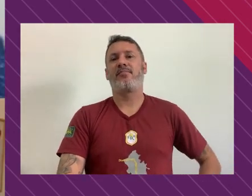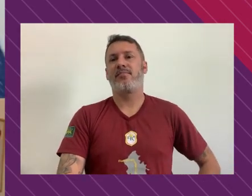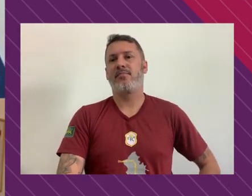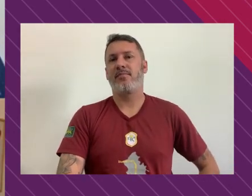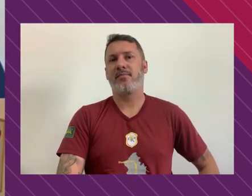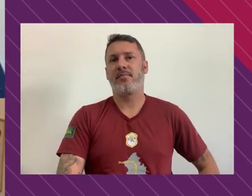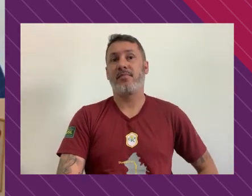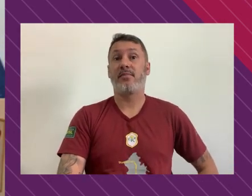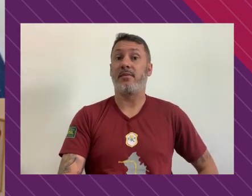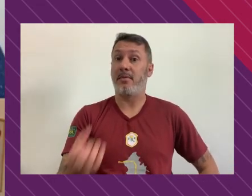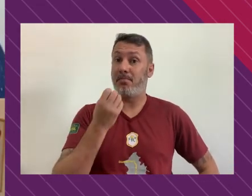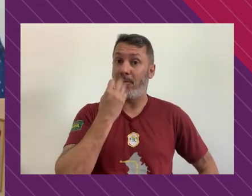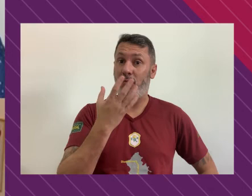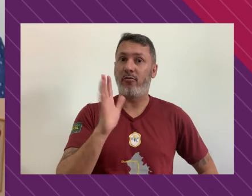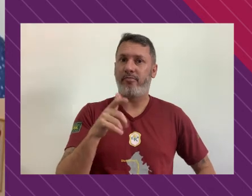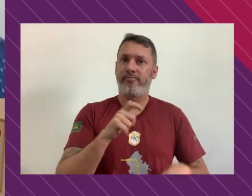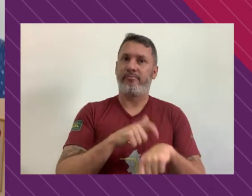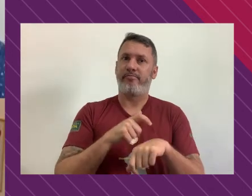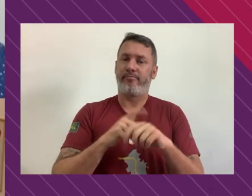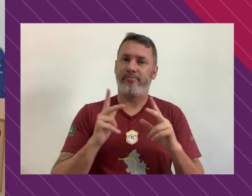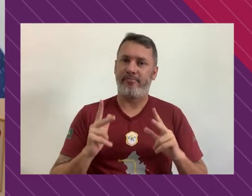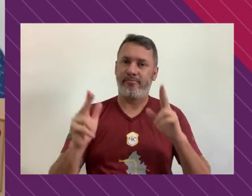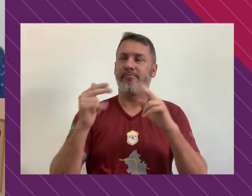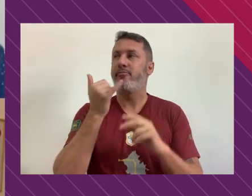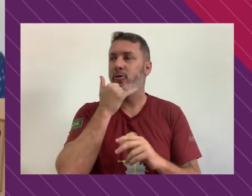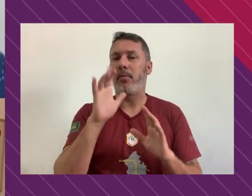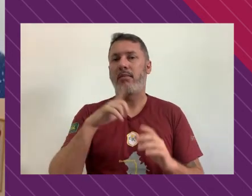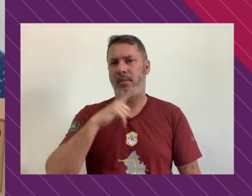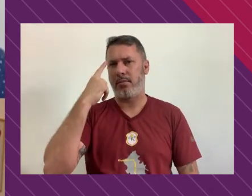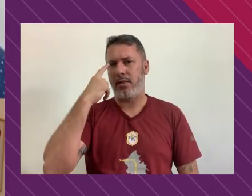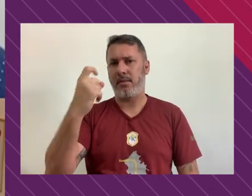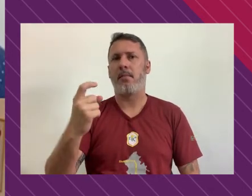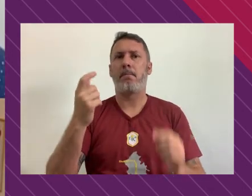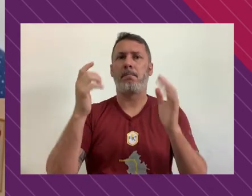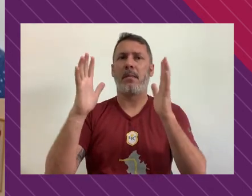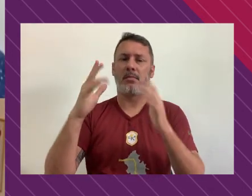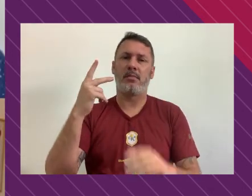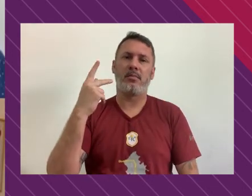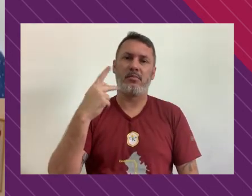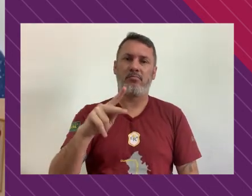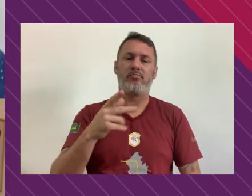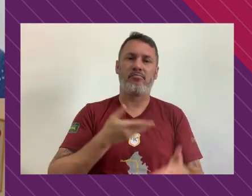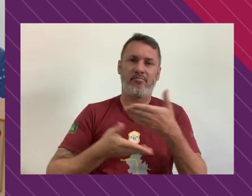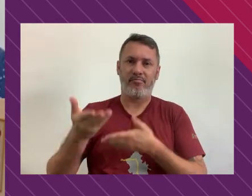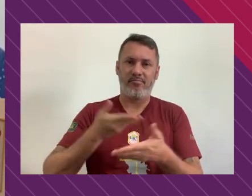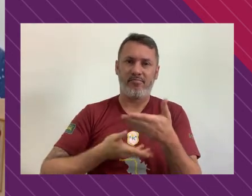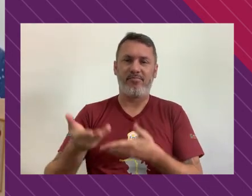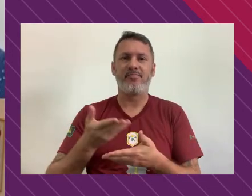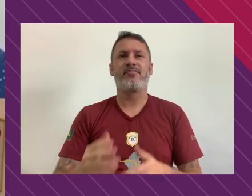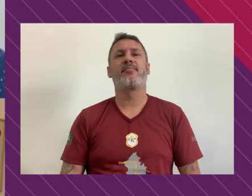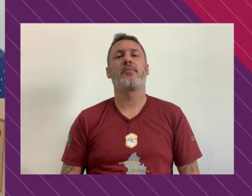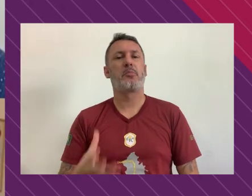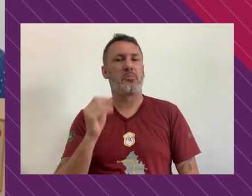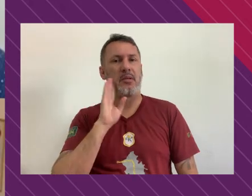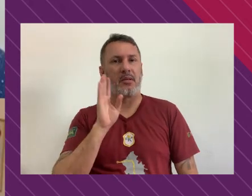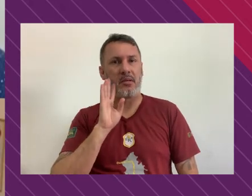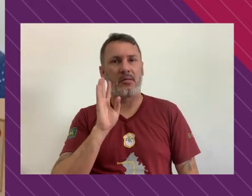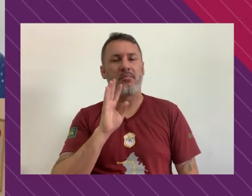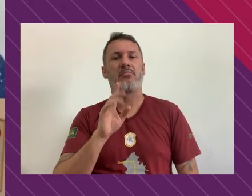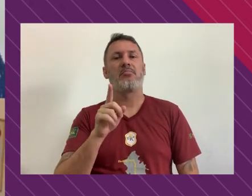exemplo. profissão foi músico, né? Eu me profissionalizei primeiro como músico do que como técnico. E isso aí me deu também uma